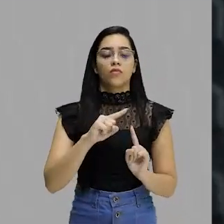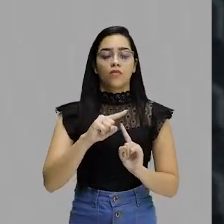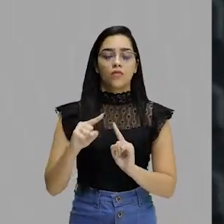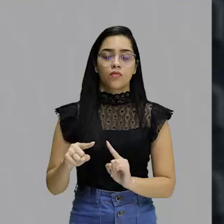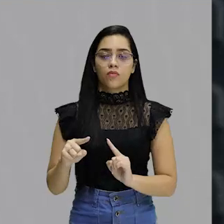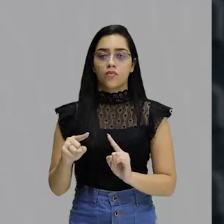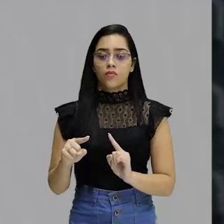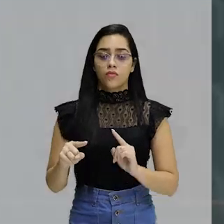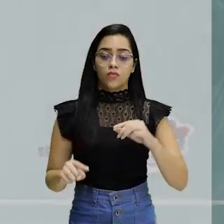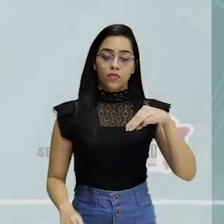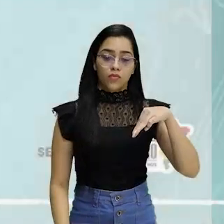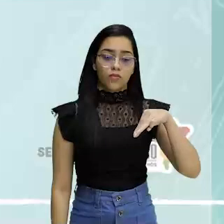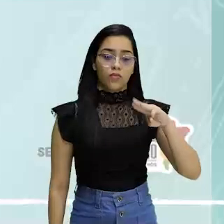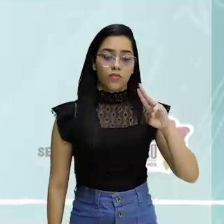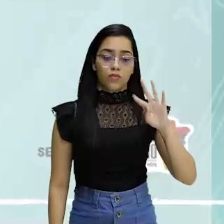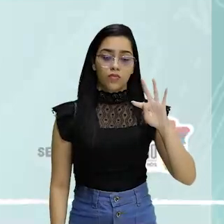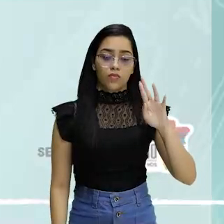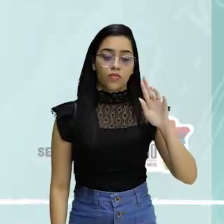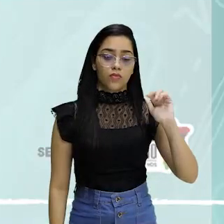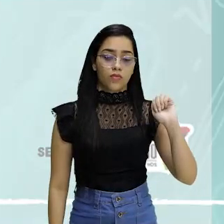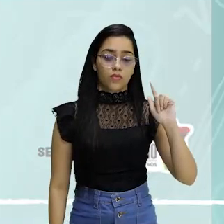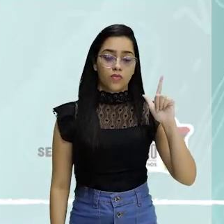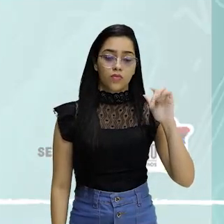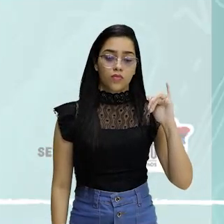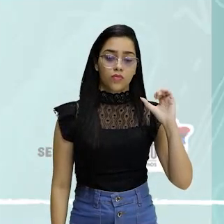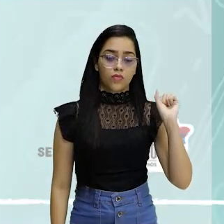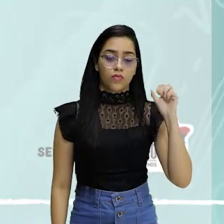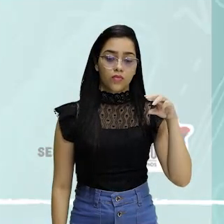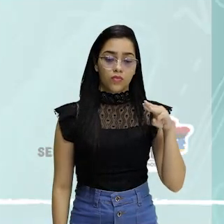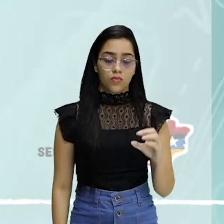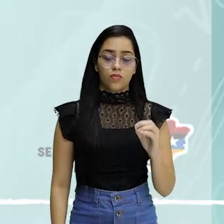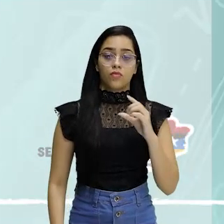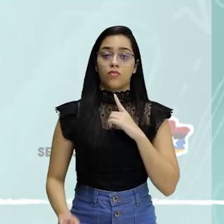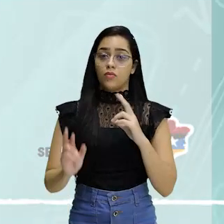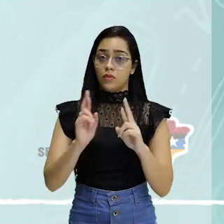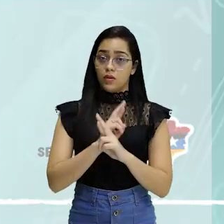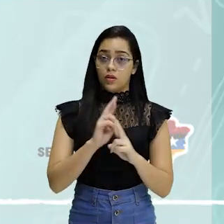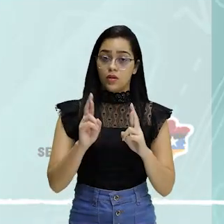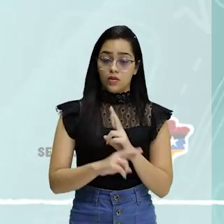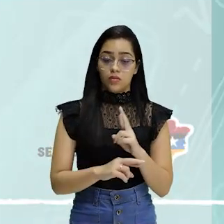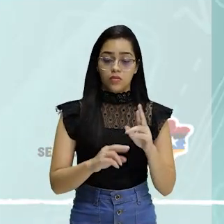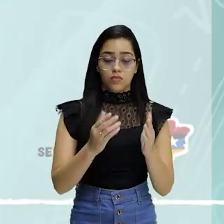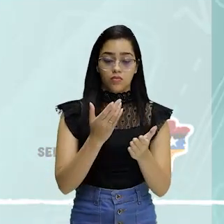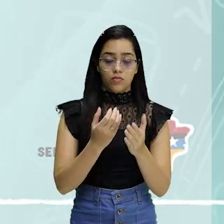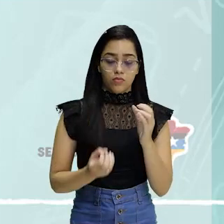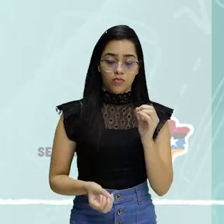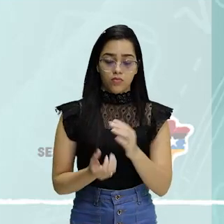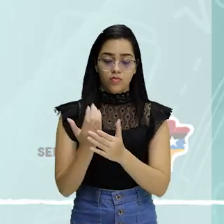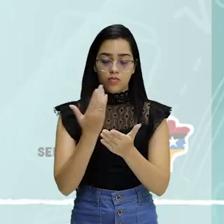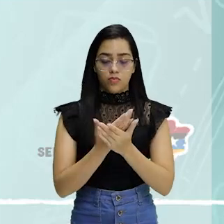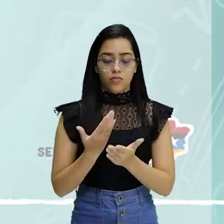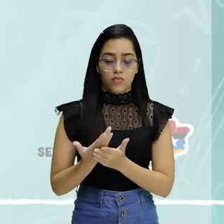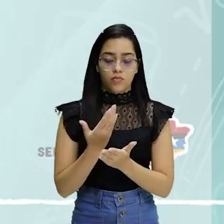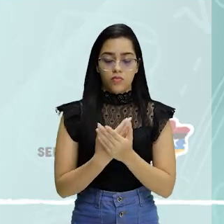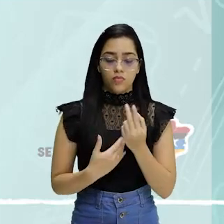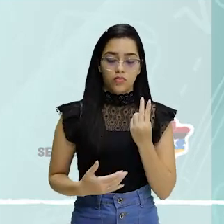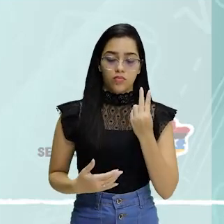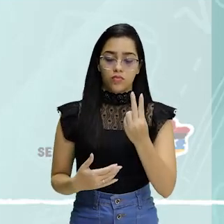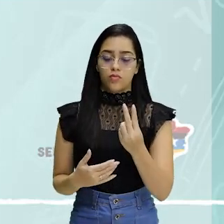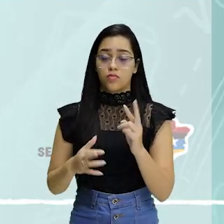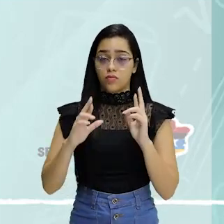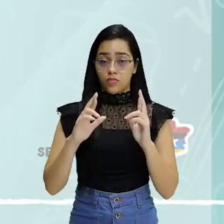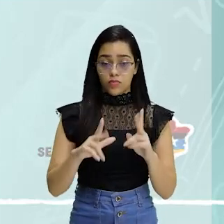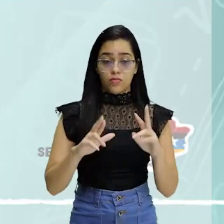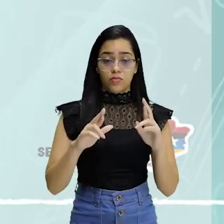de mutualismo, pessoal. Mutualismo é uma relação ecológica em que dois indivíduos de espécies